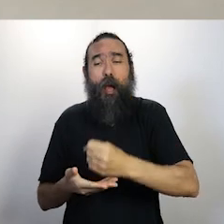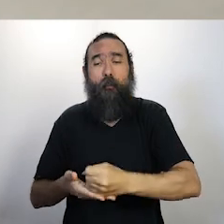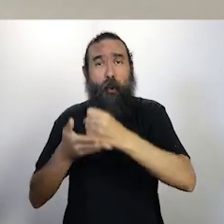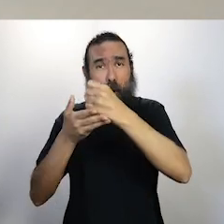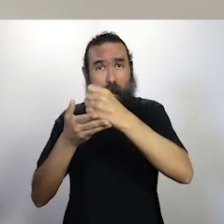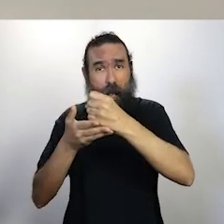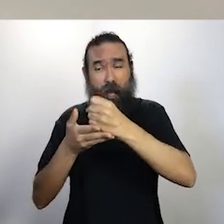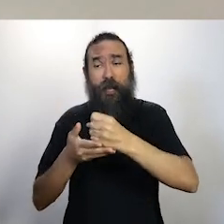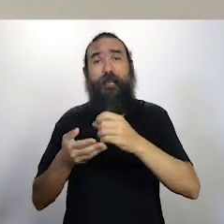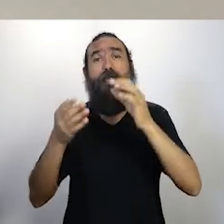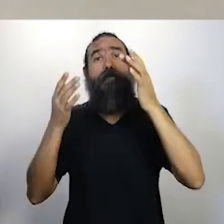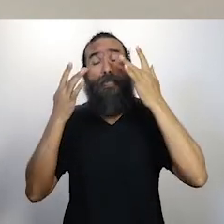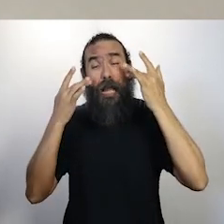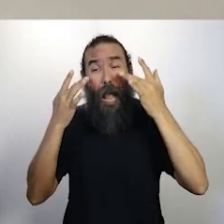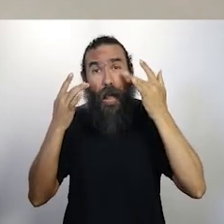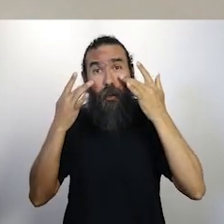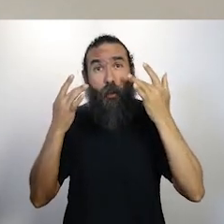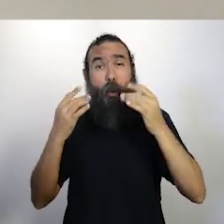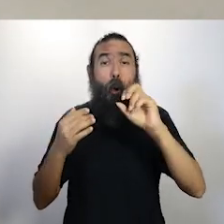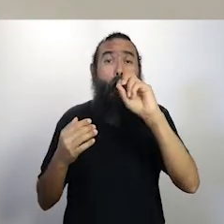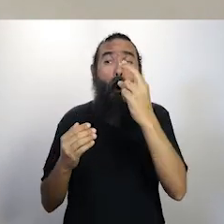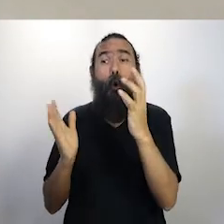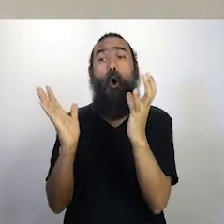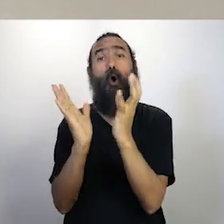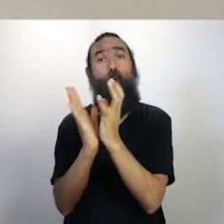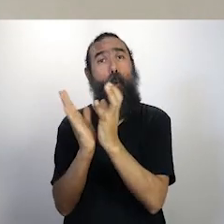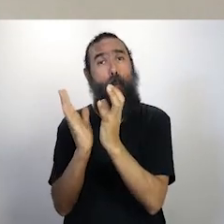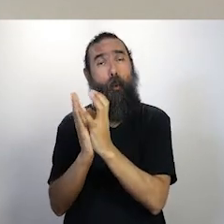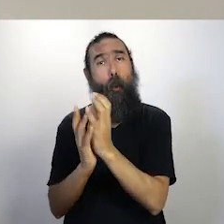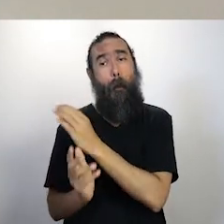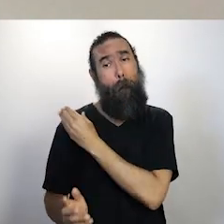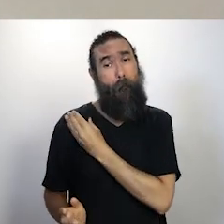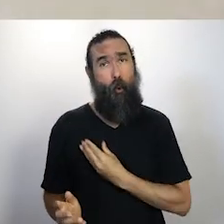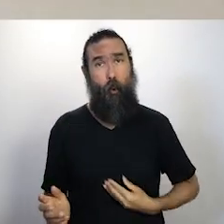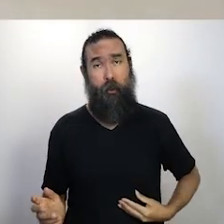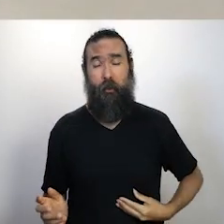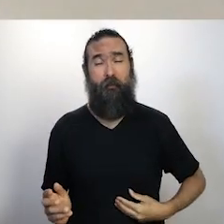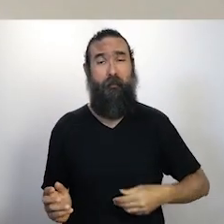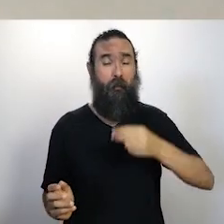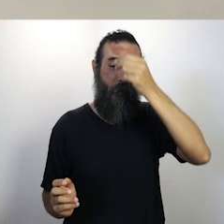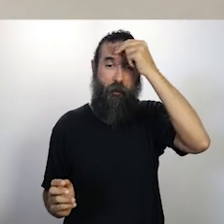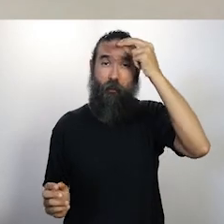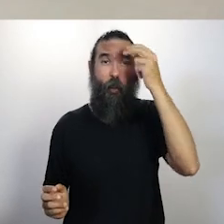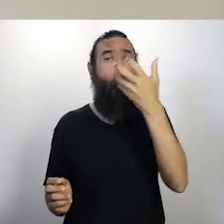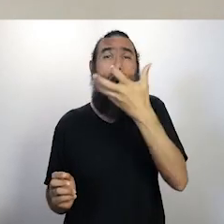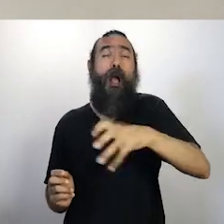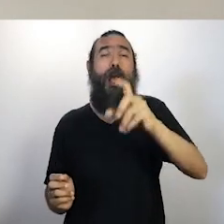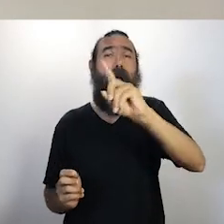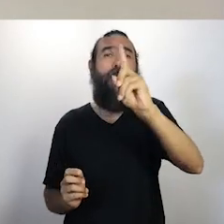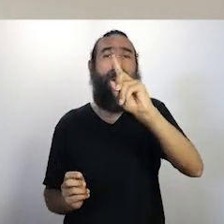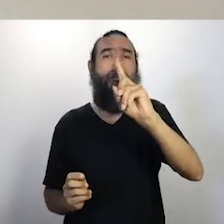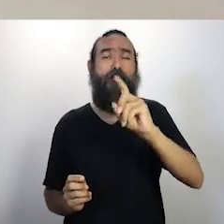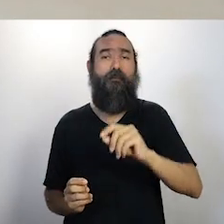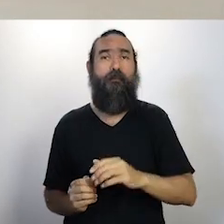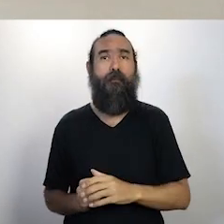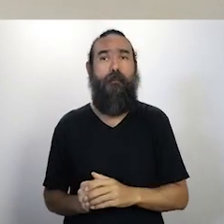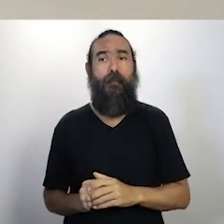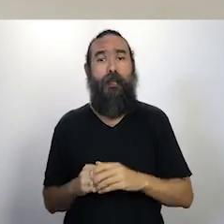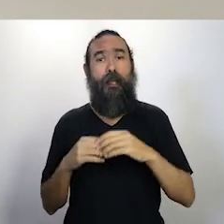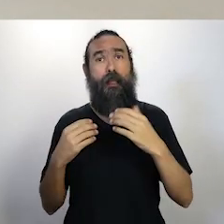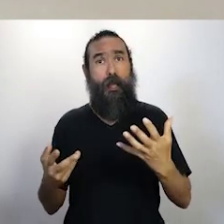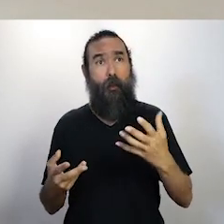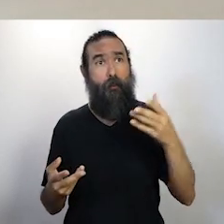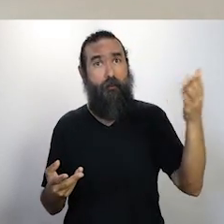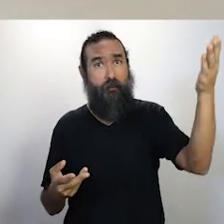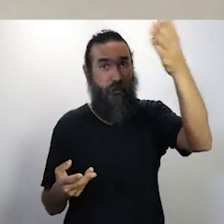já que a prefeitura não quer operar esse recurso então se vocês puderem me ajudar aí dando algum alguma solução